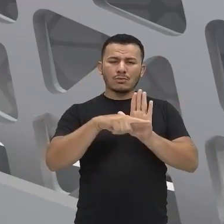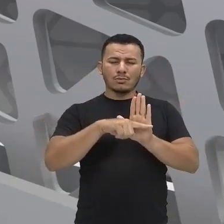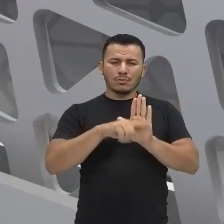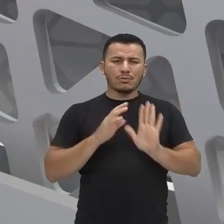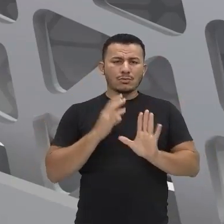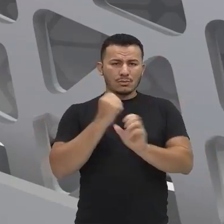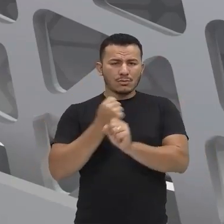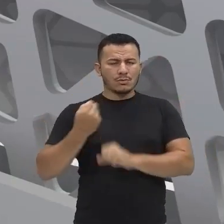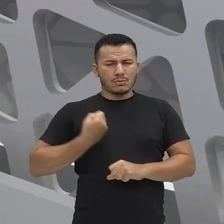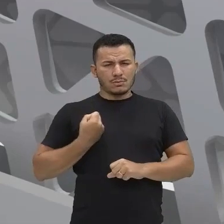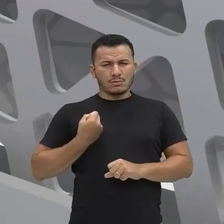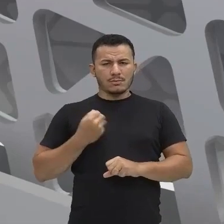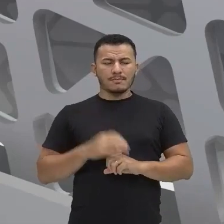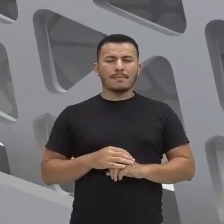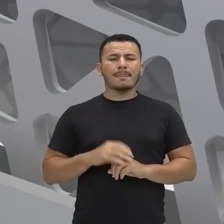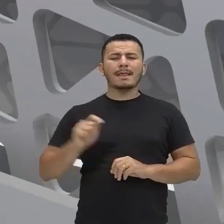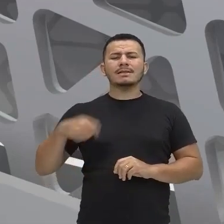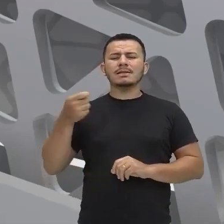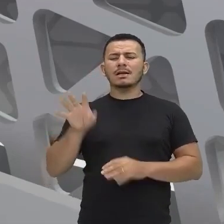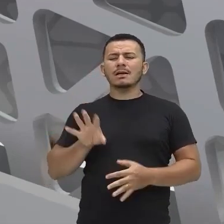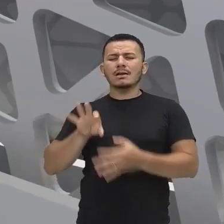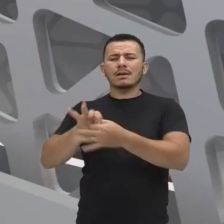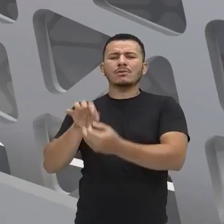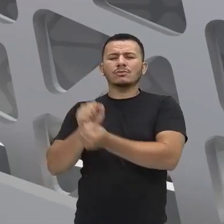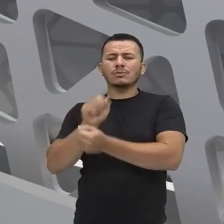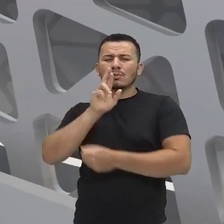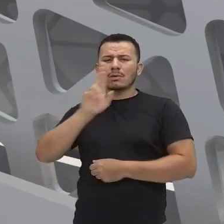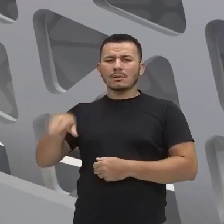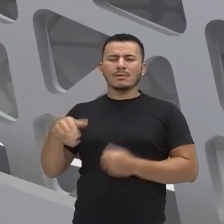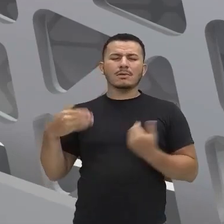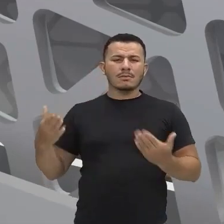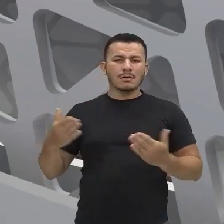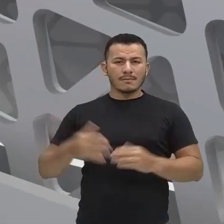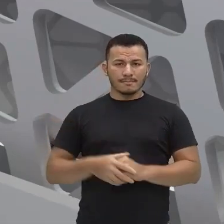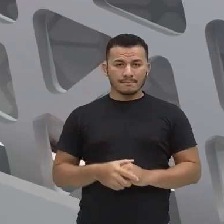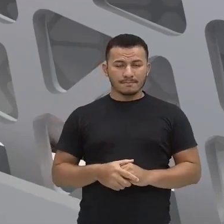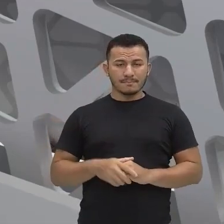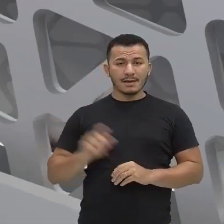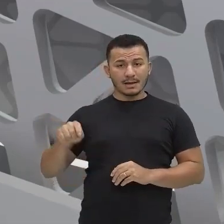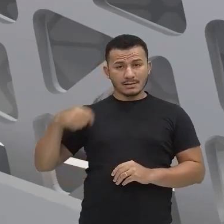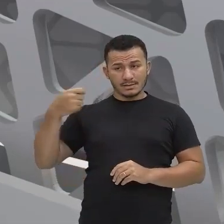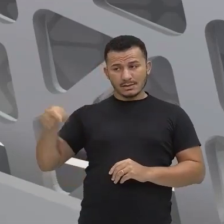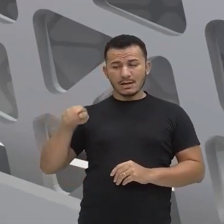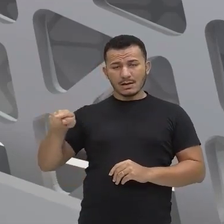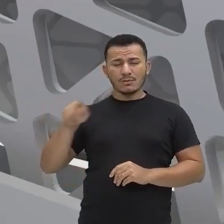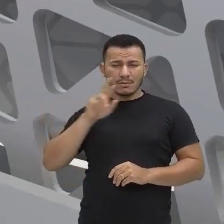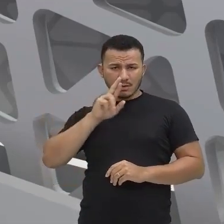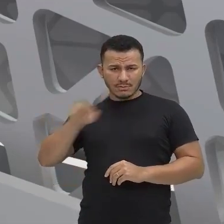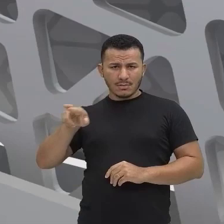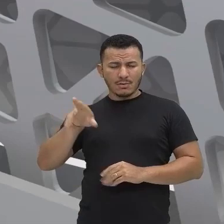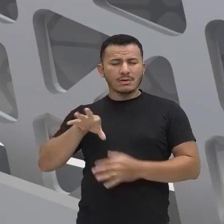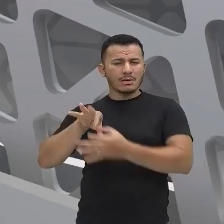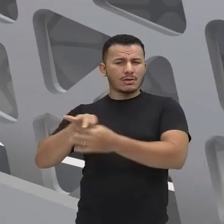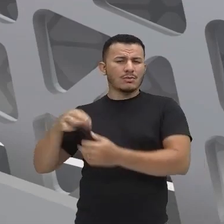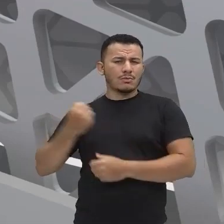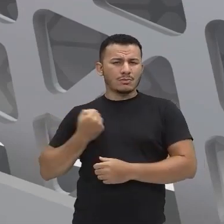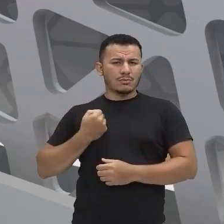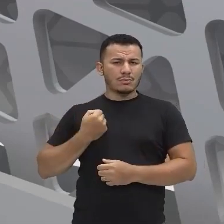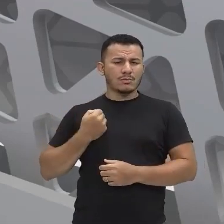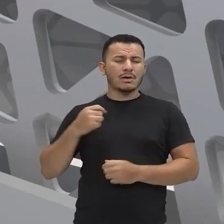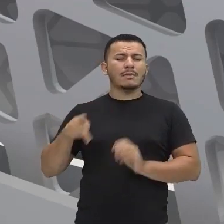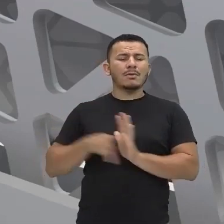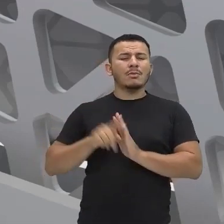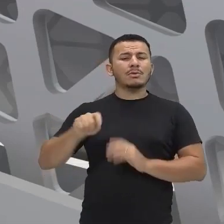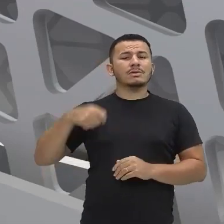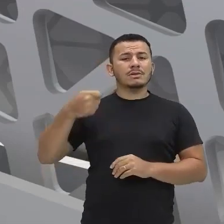E qual é o sinal que o professor deve colocar? O sinal que o professor deve colocar é o sinal